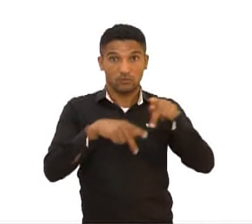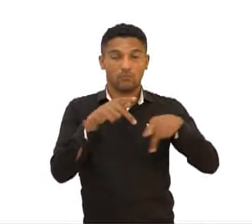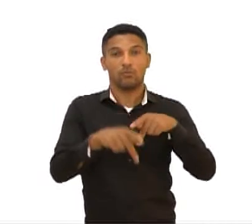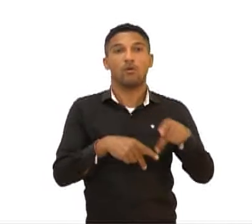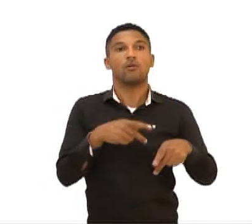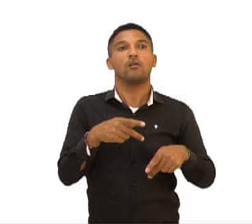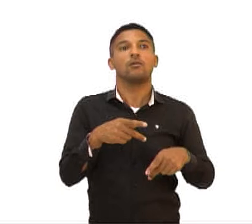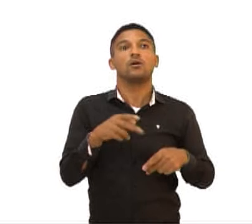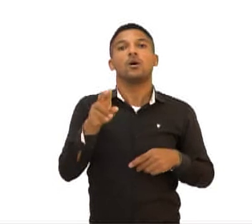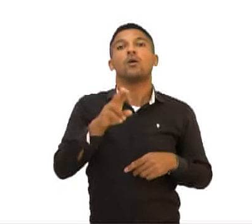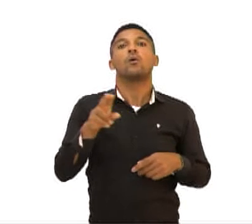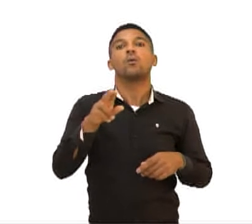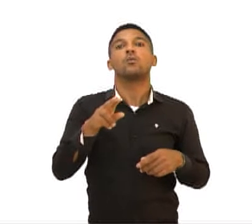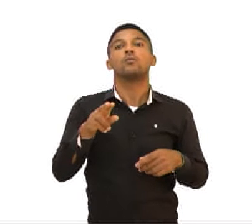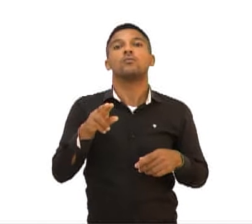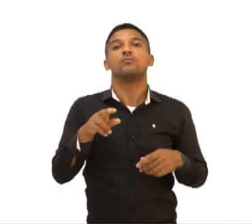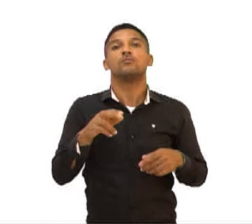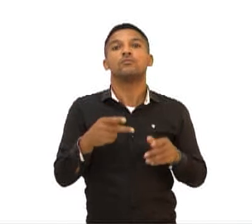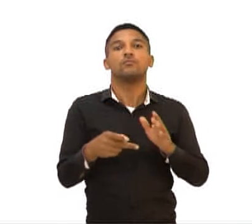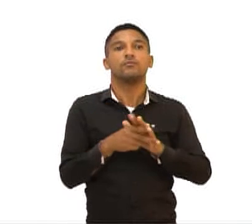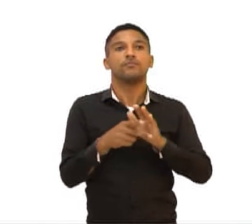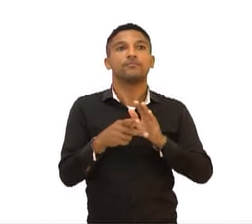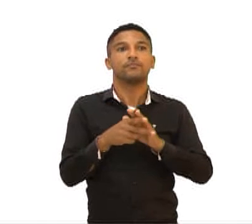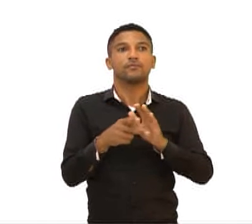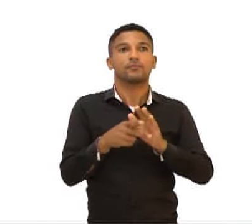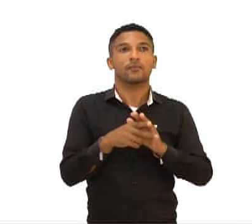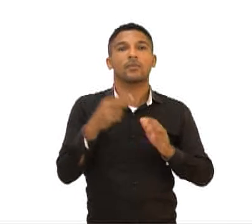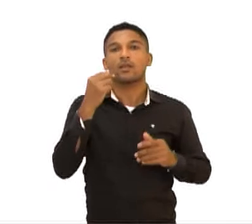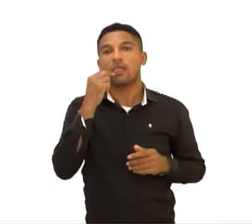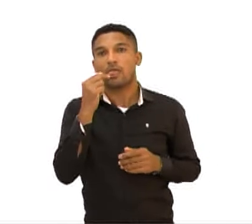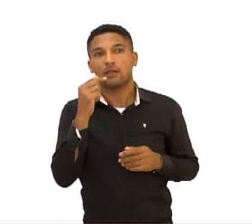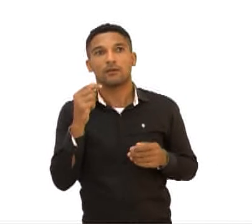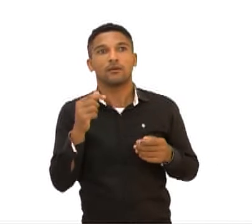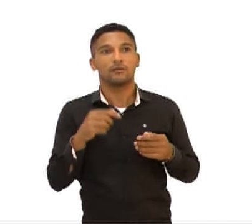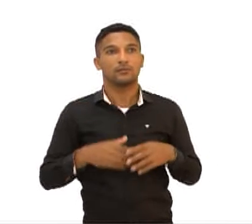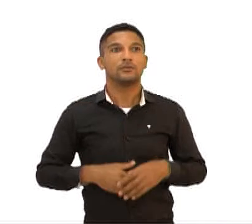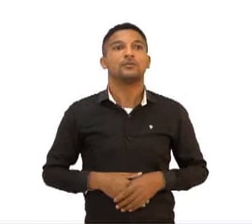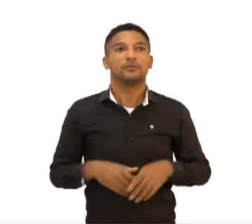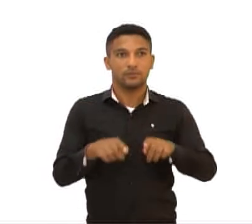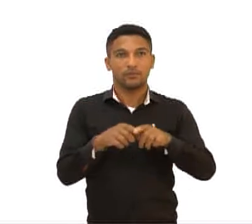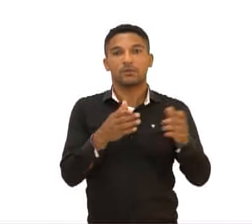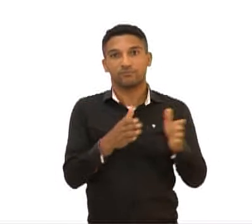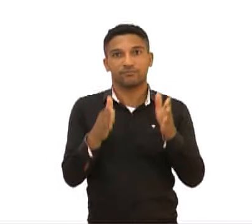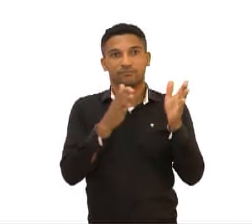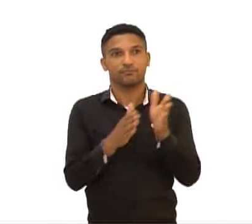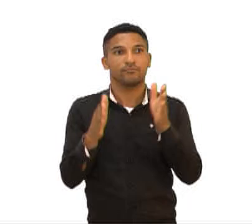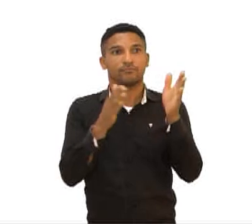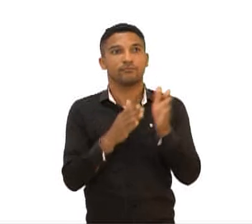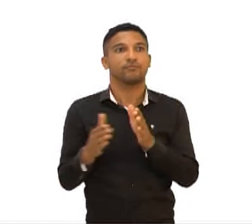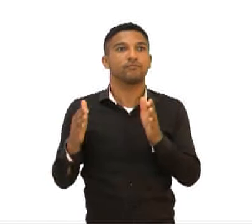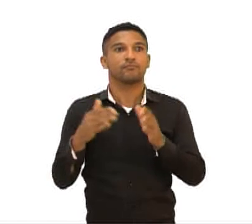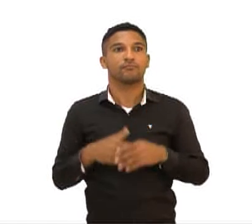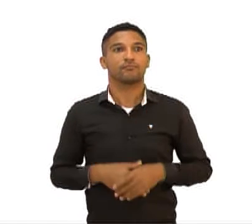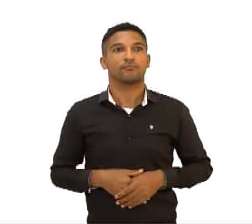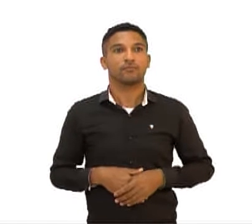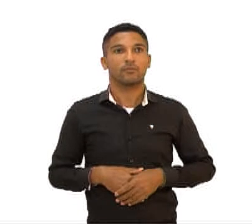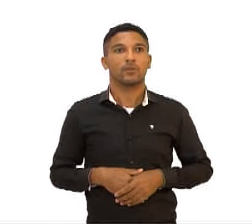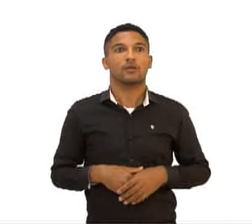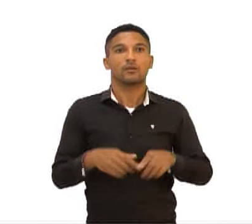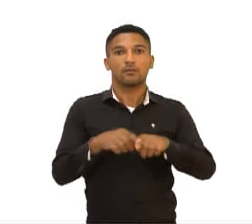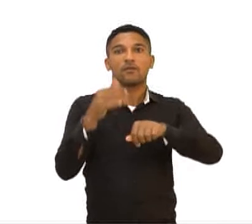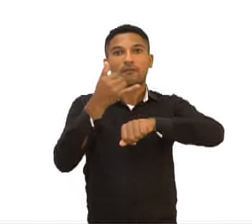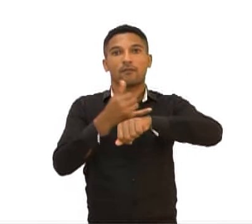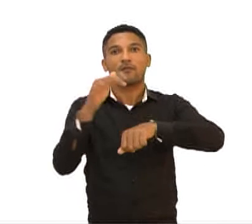Malicongo Nzinga, né? E é interessante que esse Malicongo, ele já entra em contato com os portugueses, que